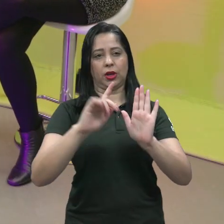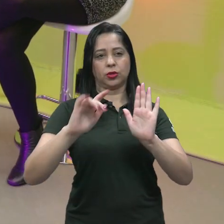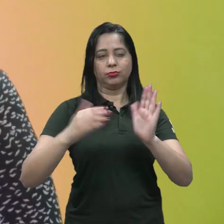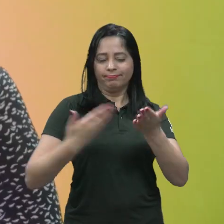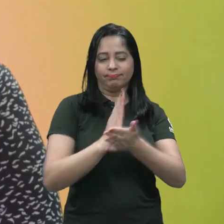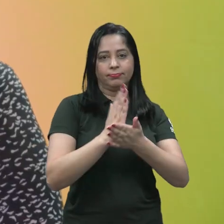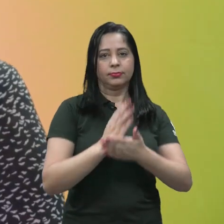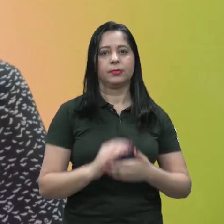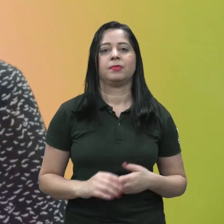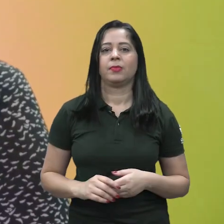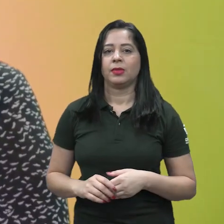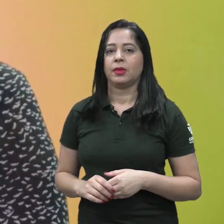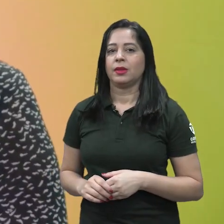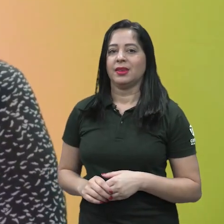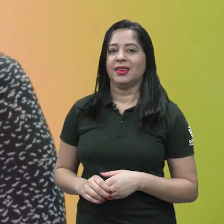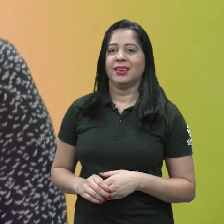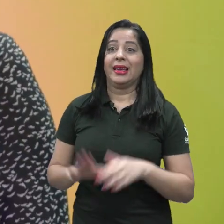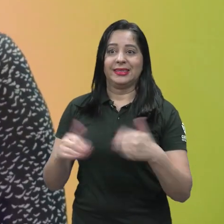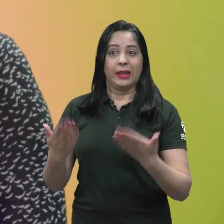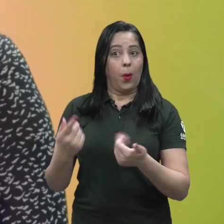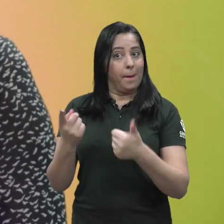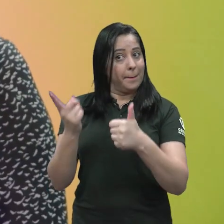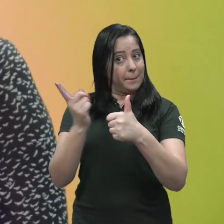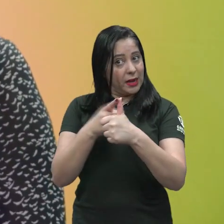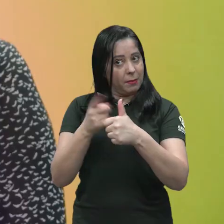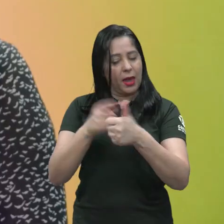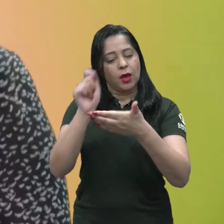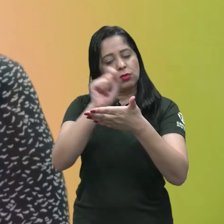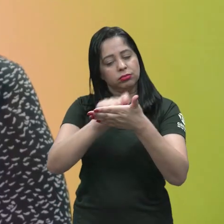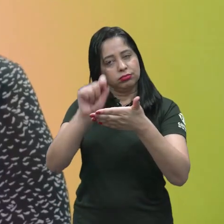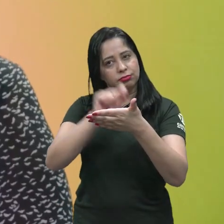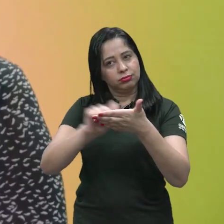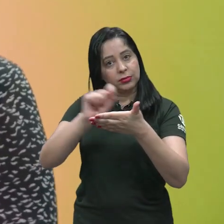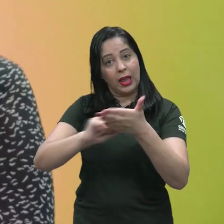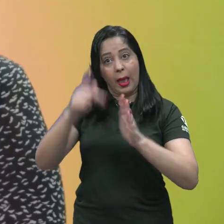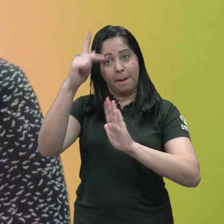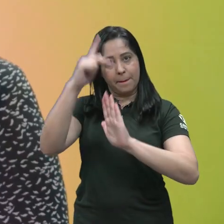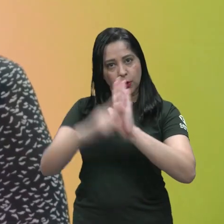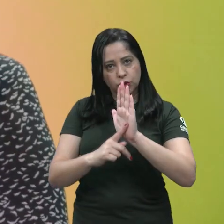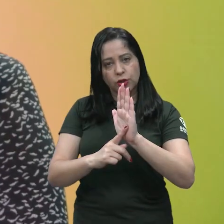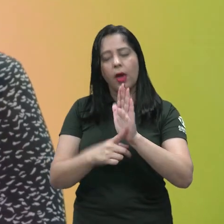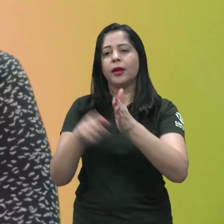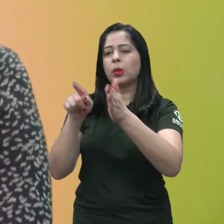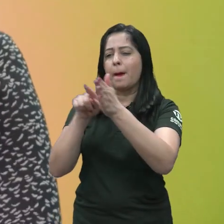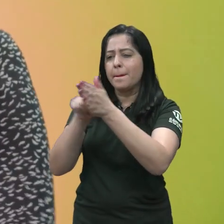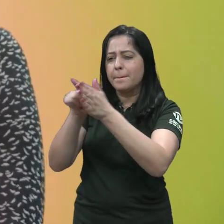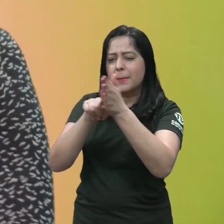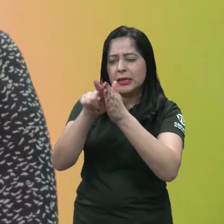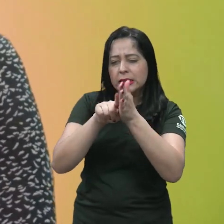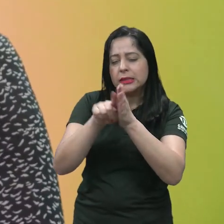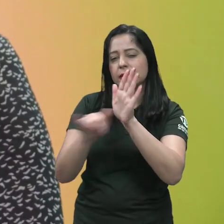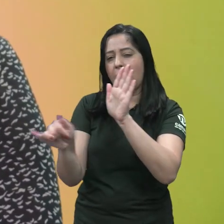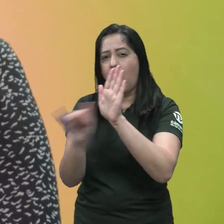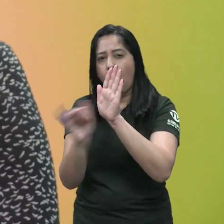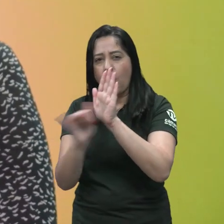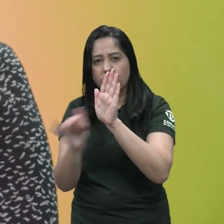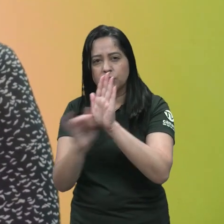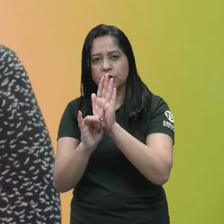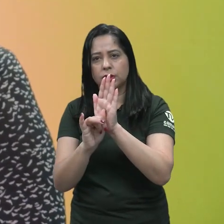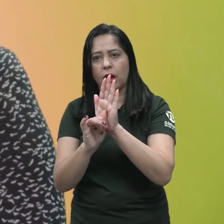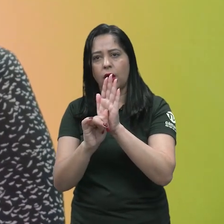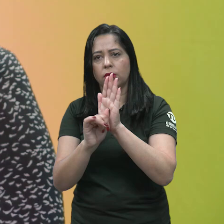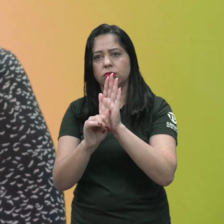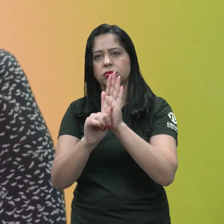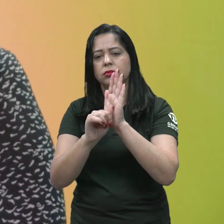Primeiro, eu acho que escrever esse projeto, né, e investigar os editais. O que o